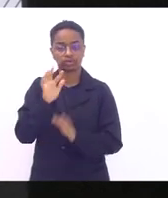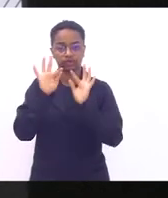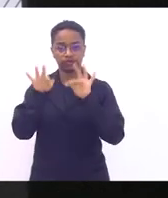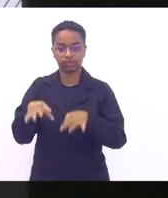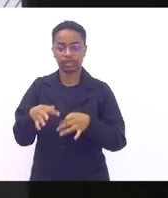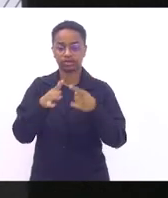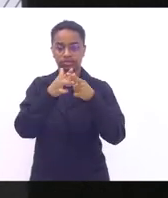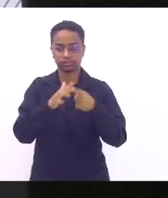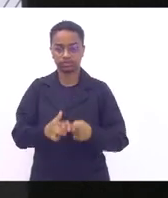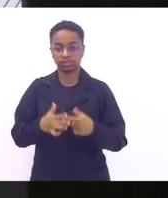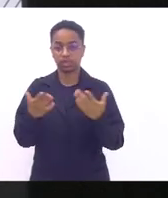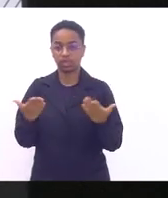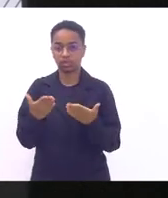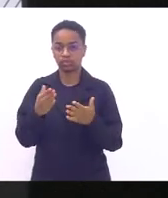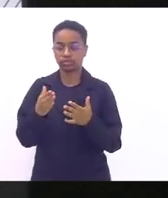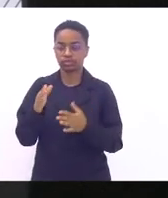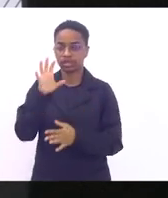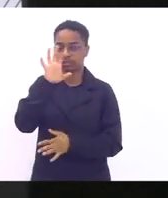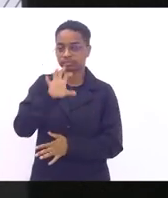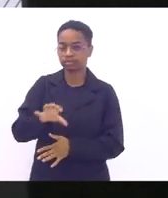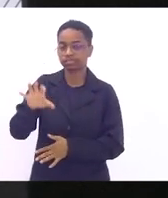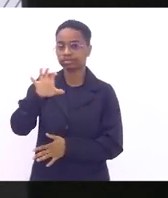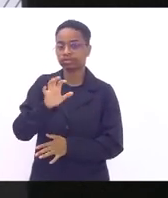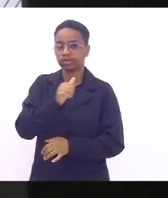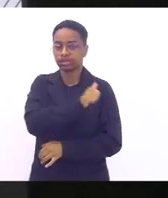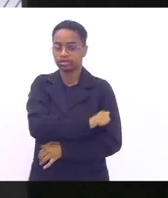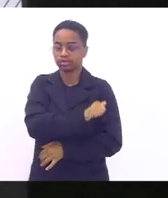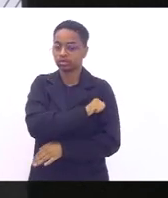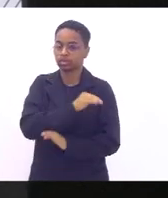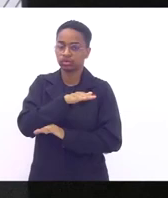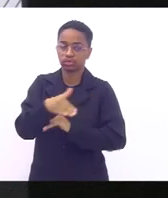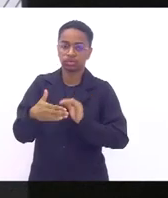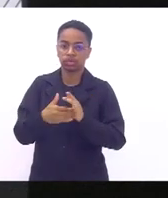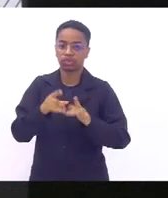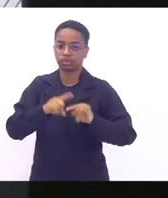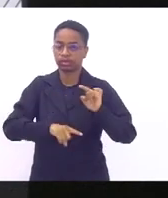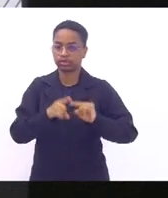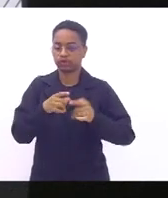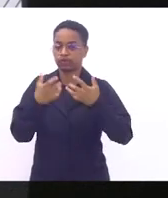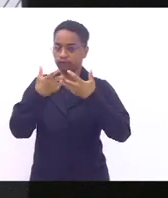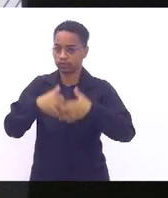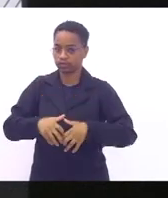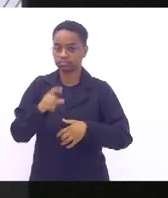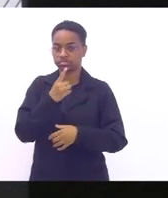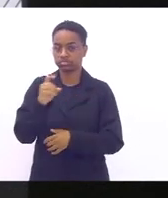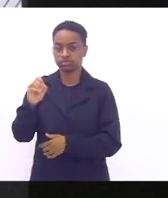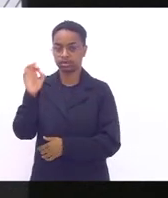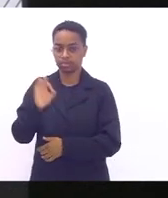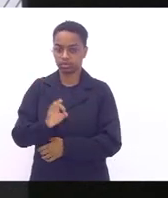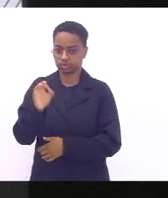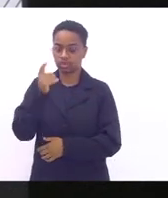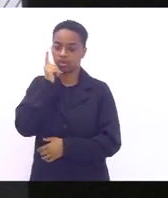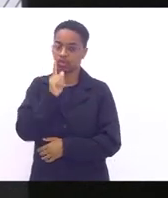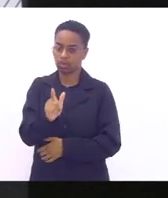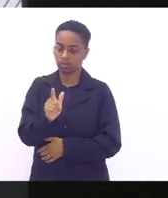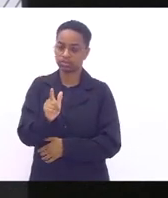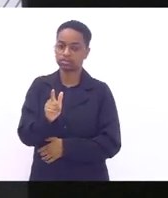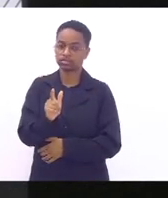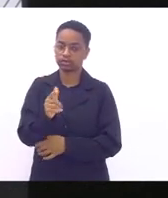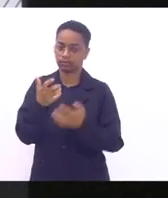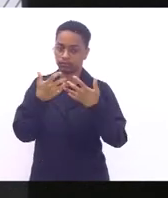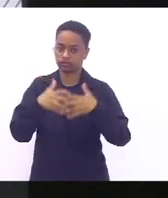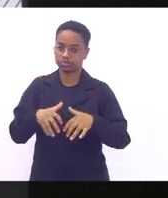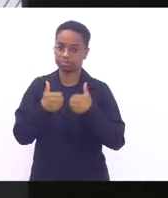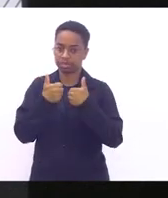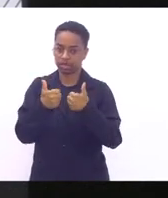manutenção. Então, hoje, todo o Rio de Janeiro, Estado, todas as máquinas do Rio estão 100% capazes de